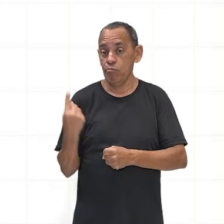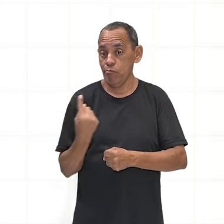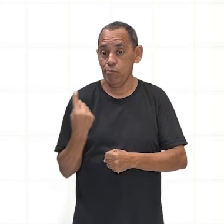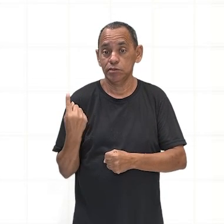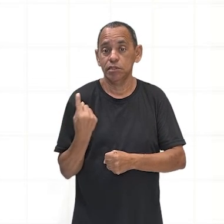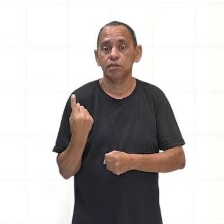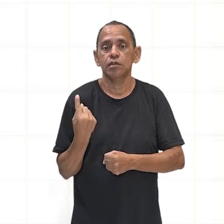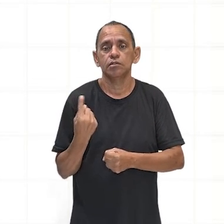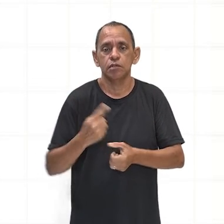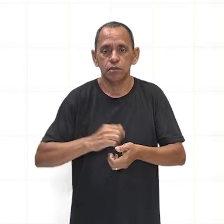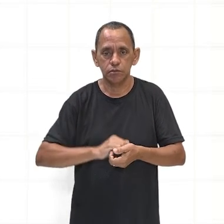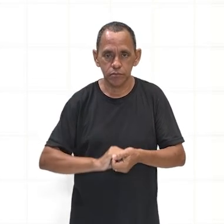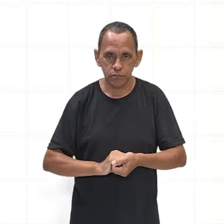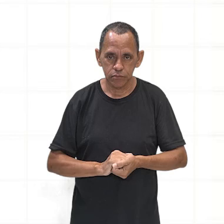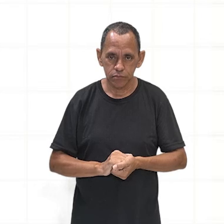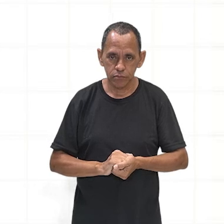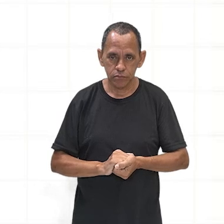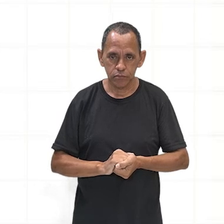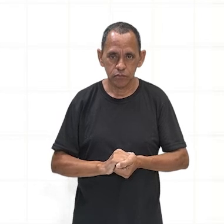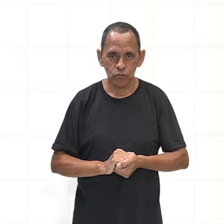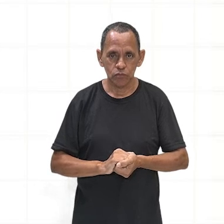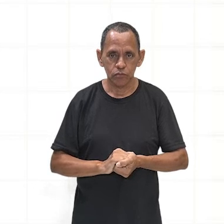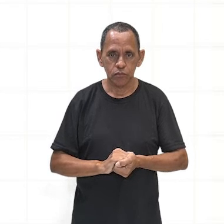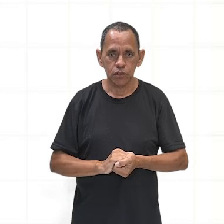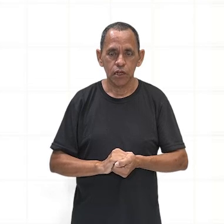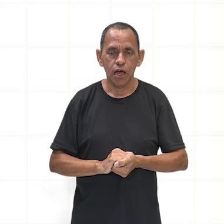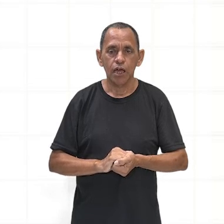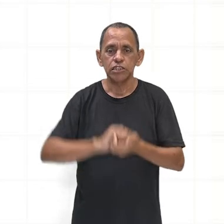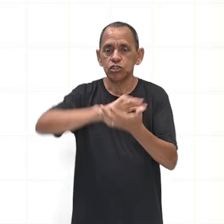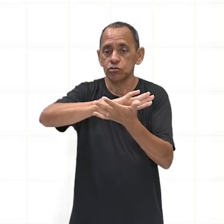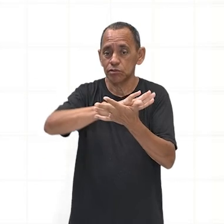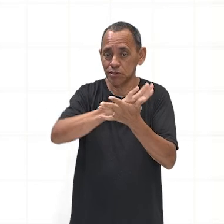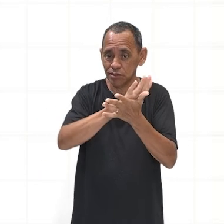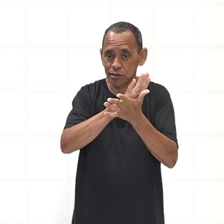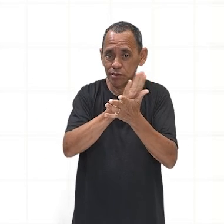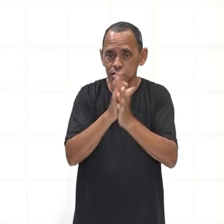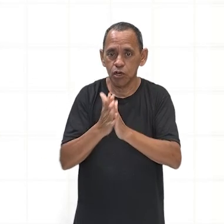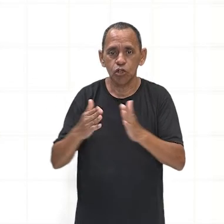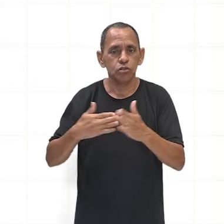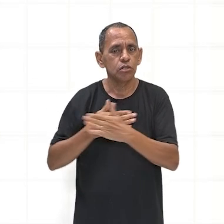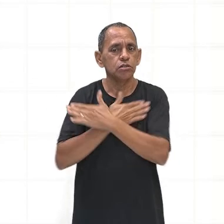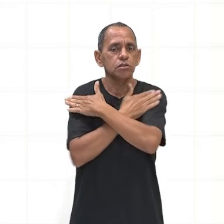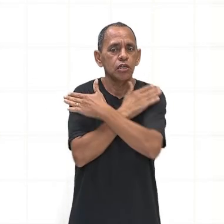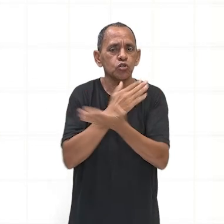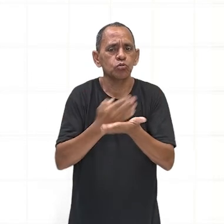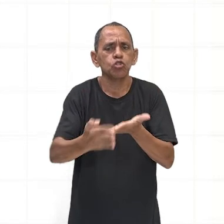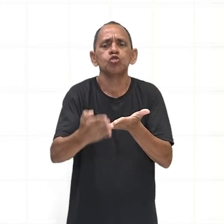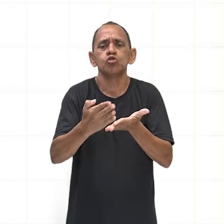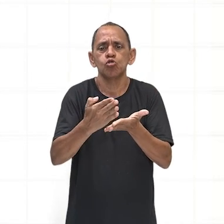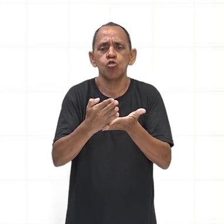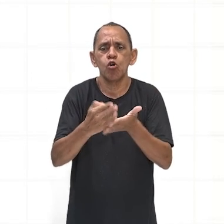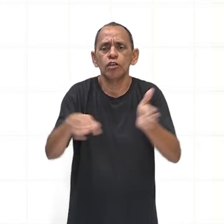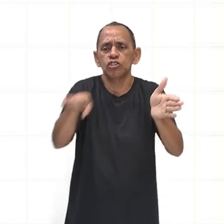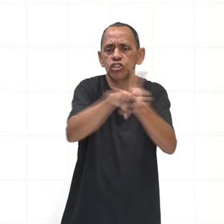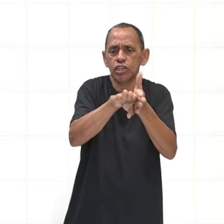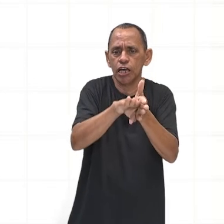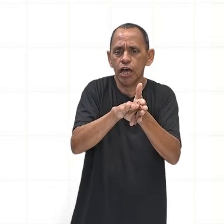dos astecas iniciou-se com a chegada dos espanhóis na região, aí por volta